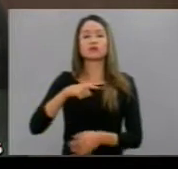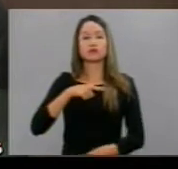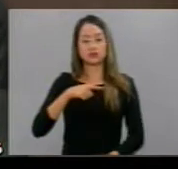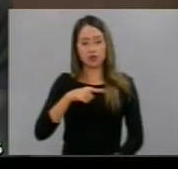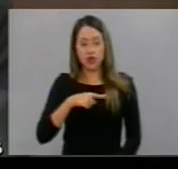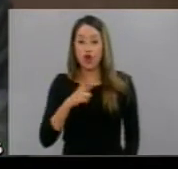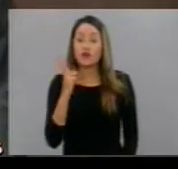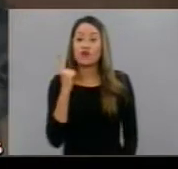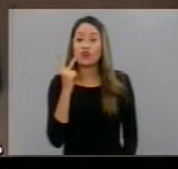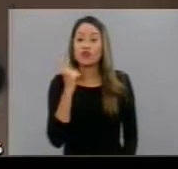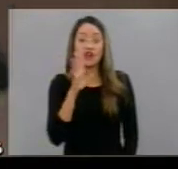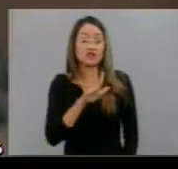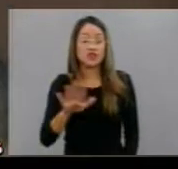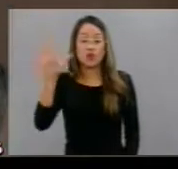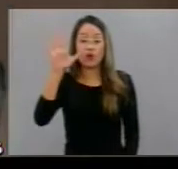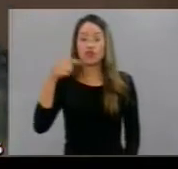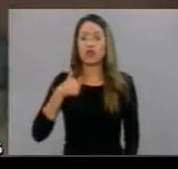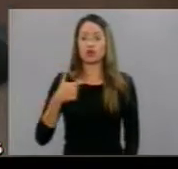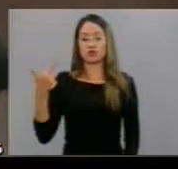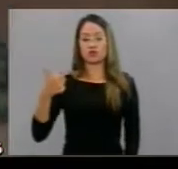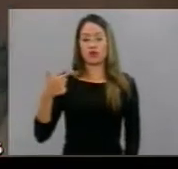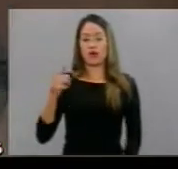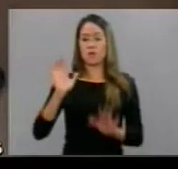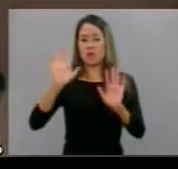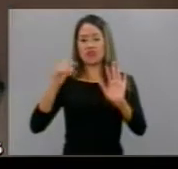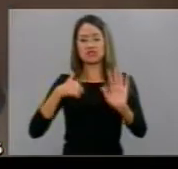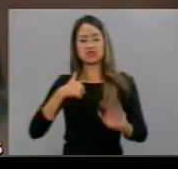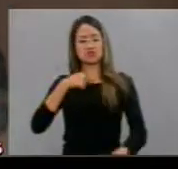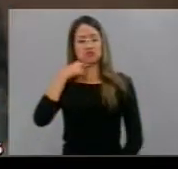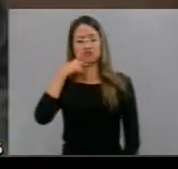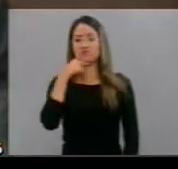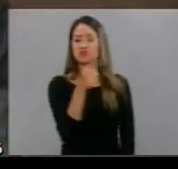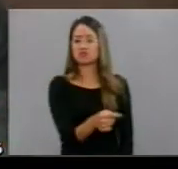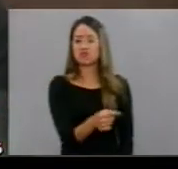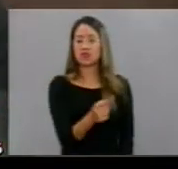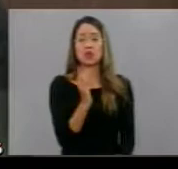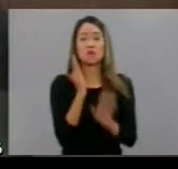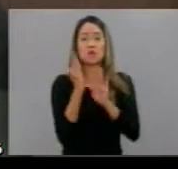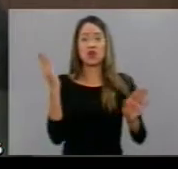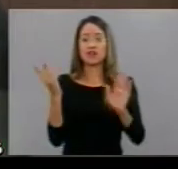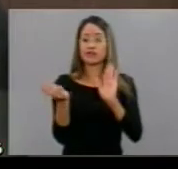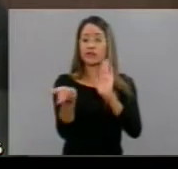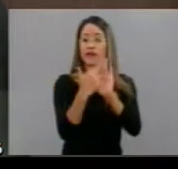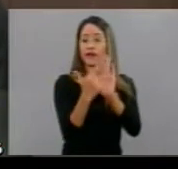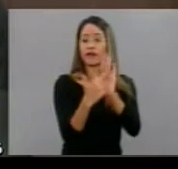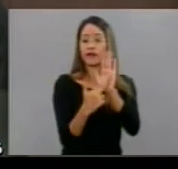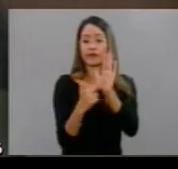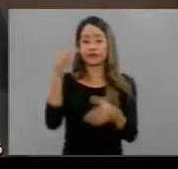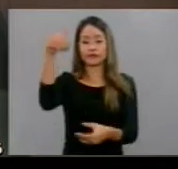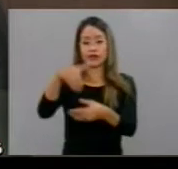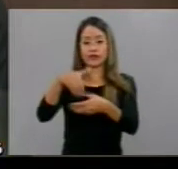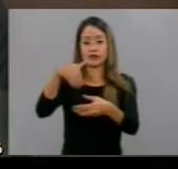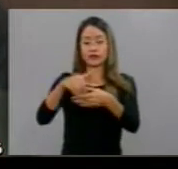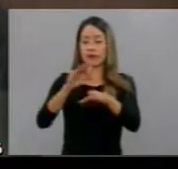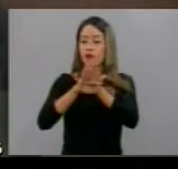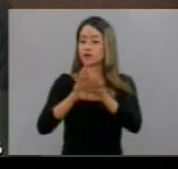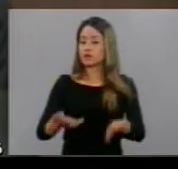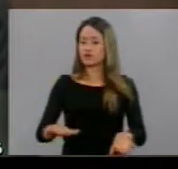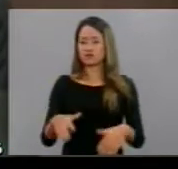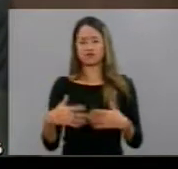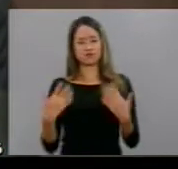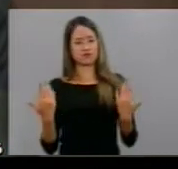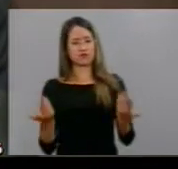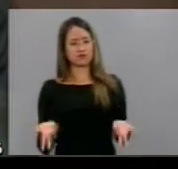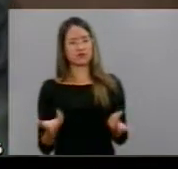votado do Ceará, não fui eleito em razão do sistema proporcional. Desde então, nos debatemos